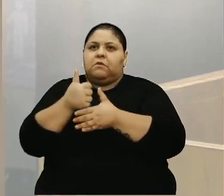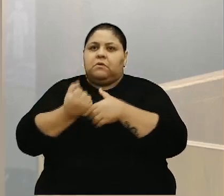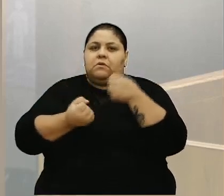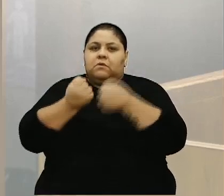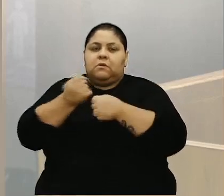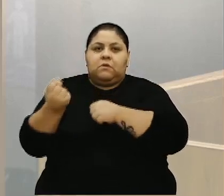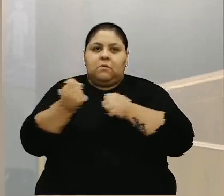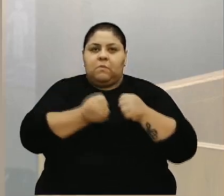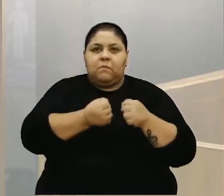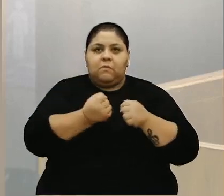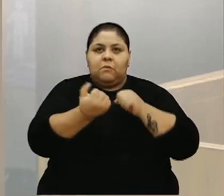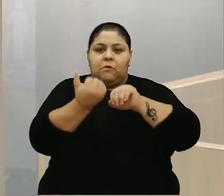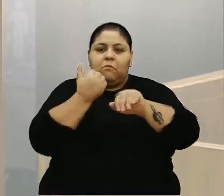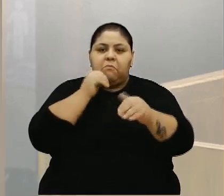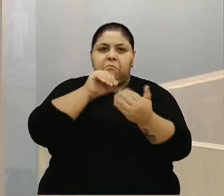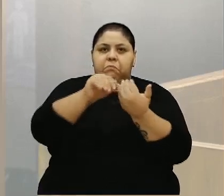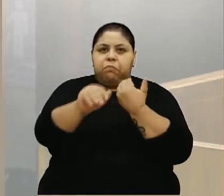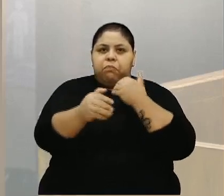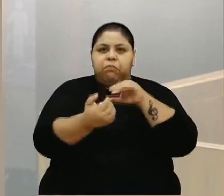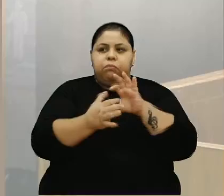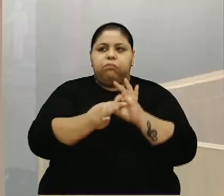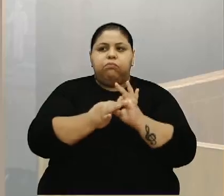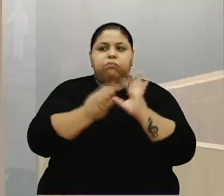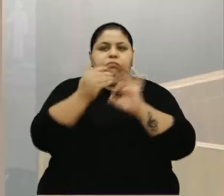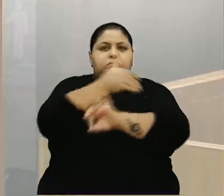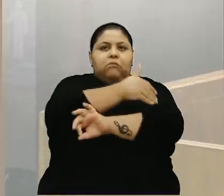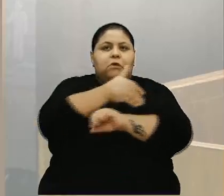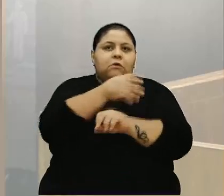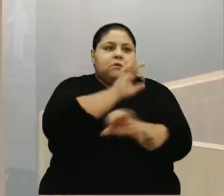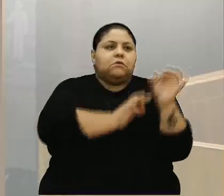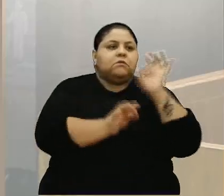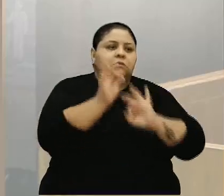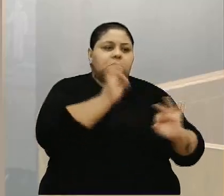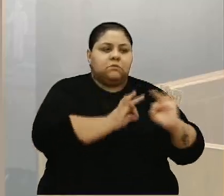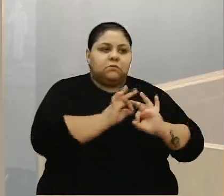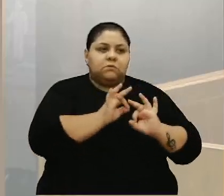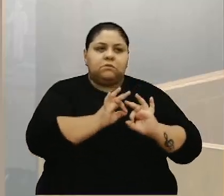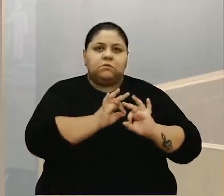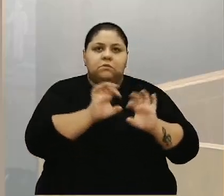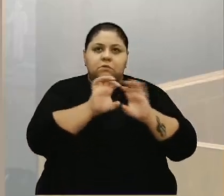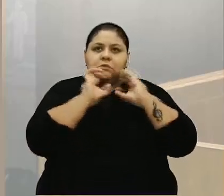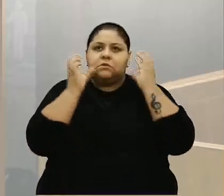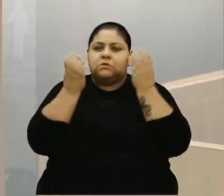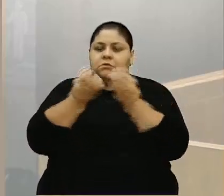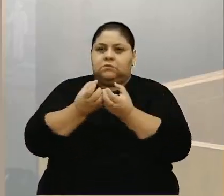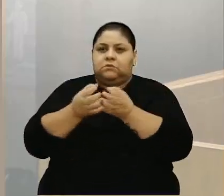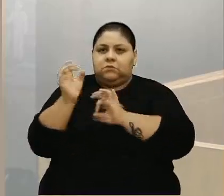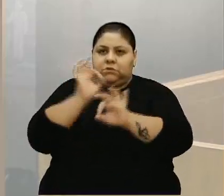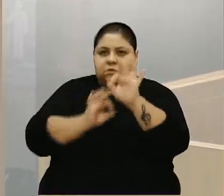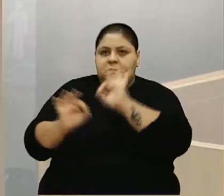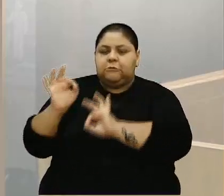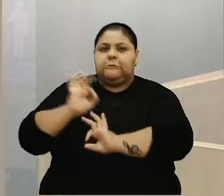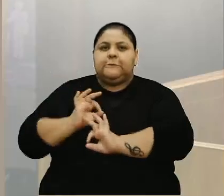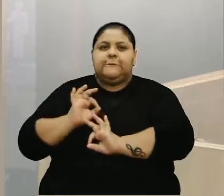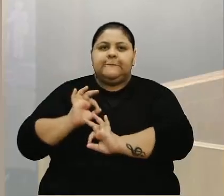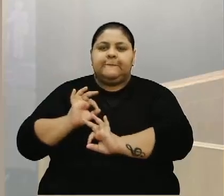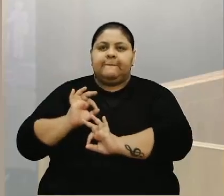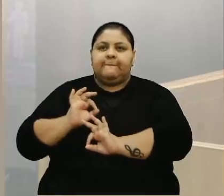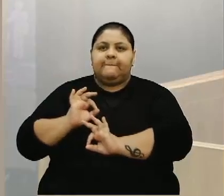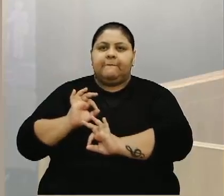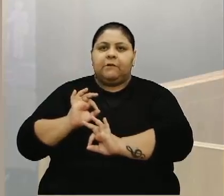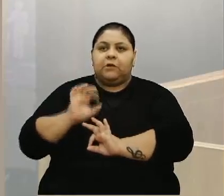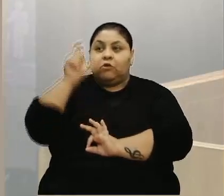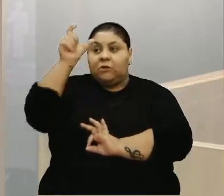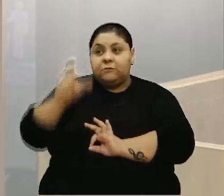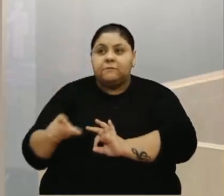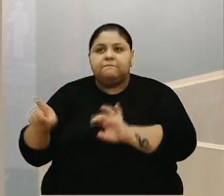possam trafegar livremente nessa rua, e foi ajustado com a comunidade. Quando se ajusta com a comunidade, se ajusta com as